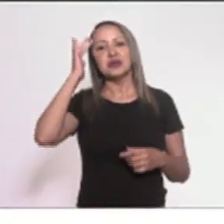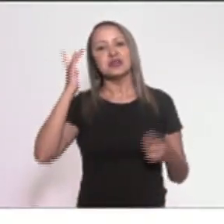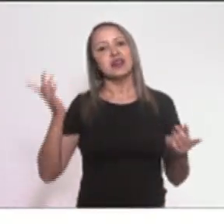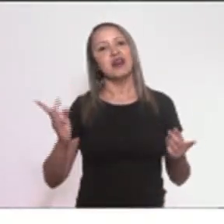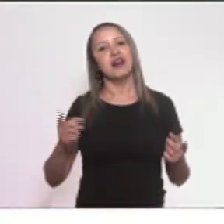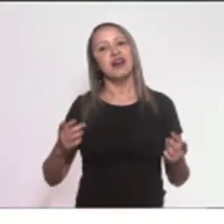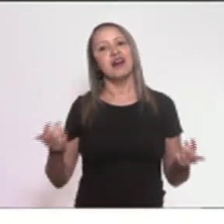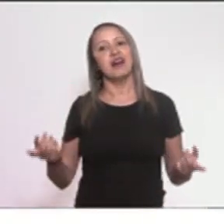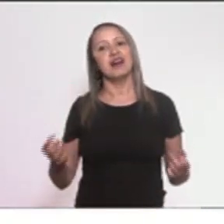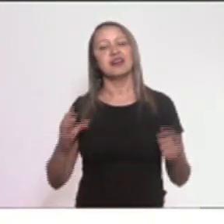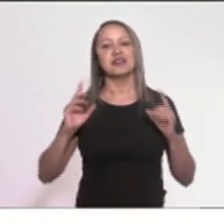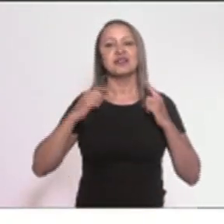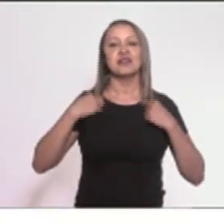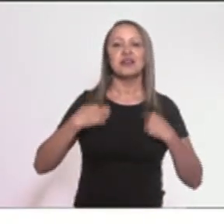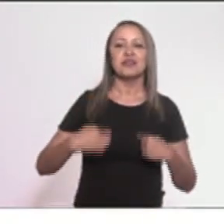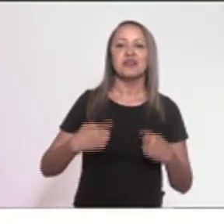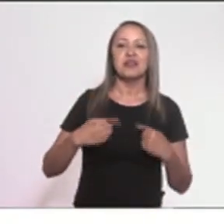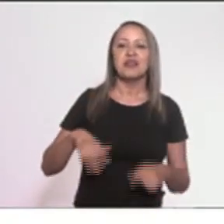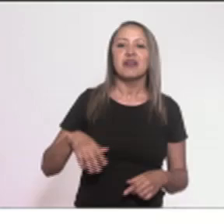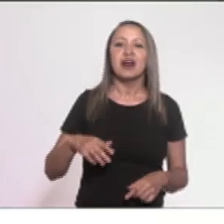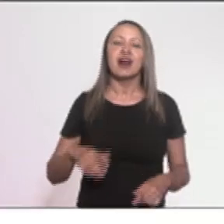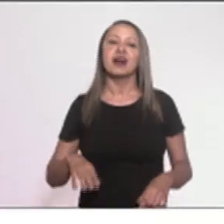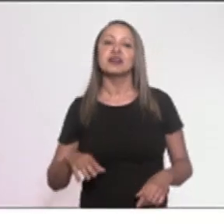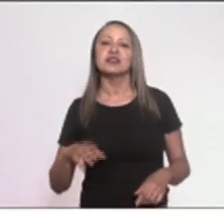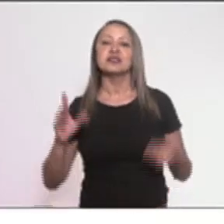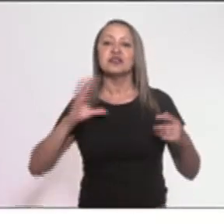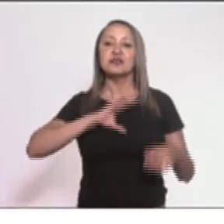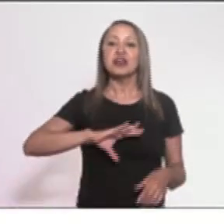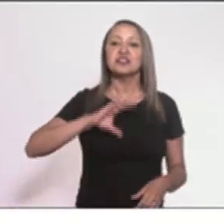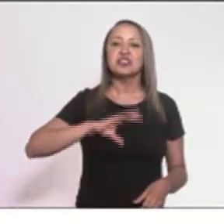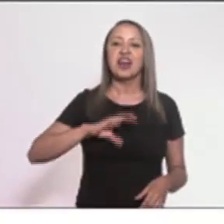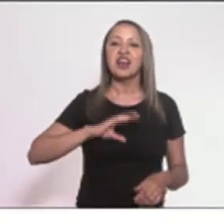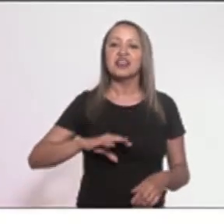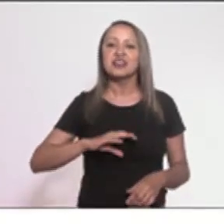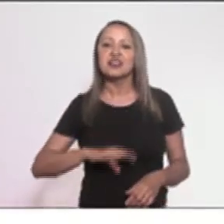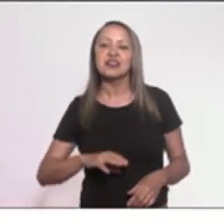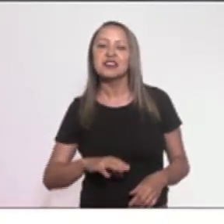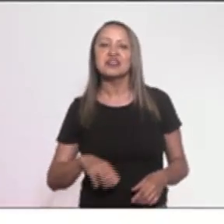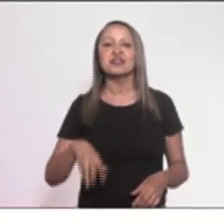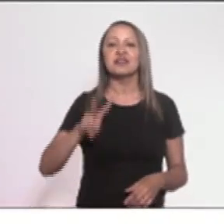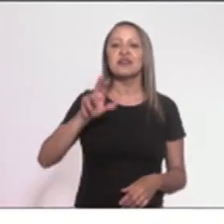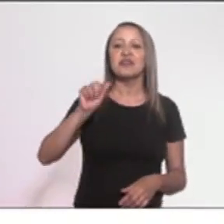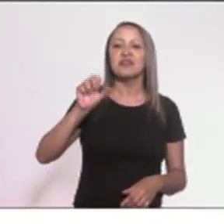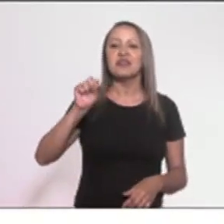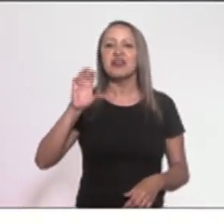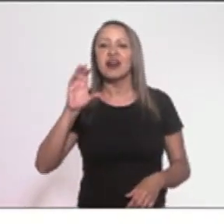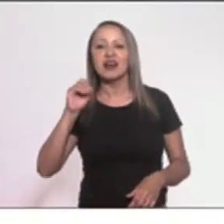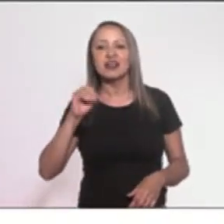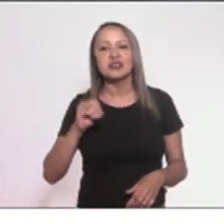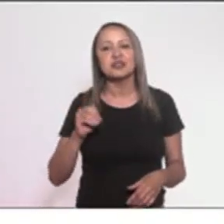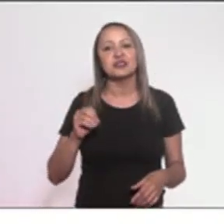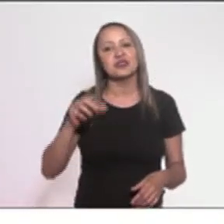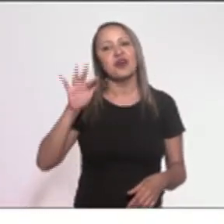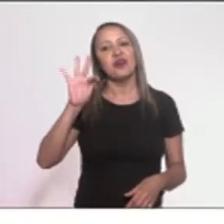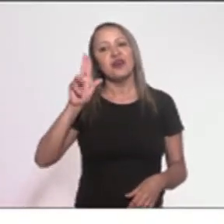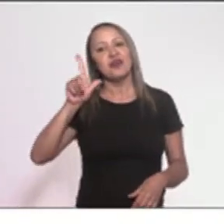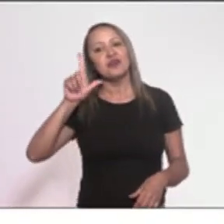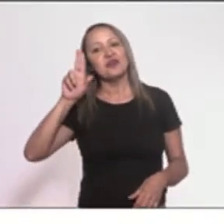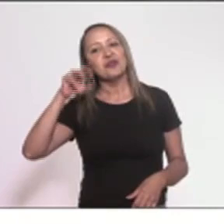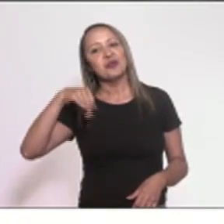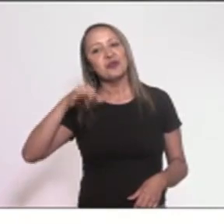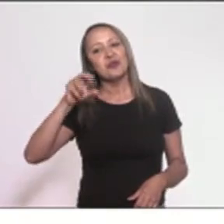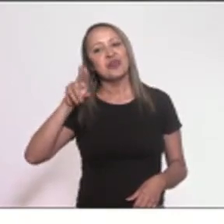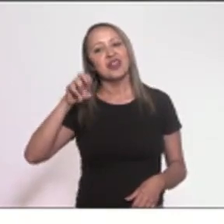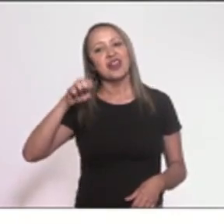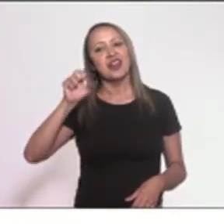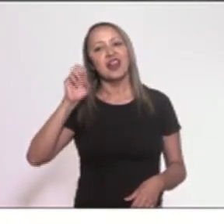não, né? Só flamenguista. Não, todos. Pelo contrário, tem que tratar bem vascaíno, fluminense,